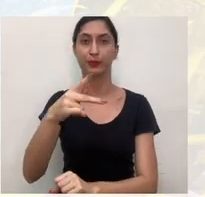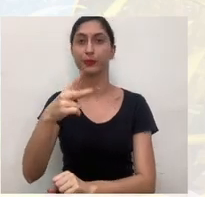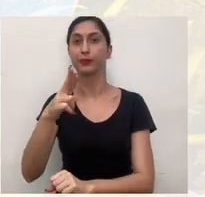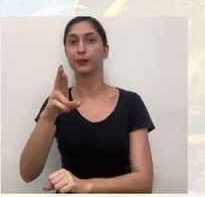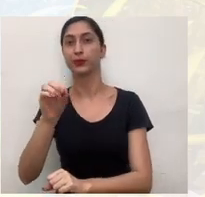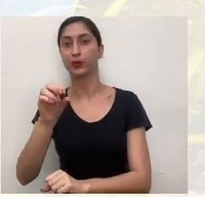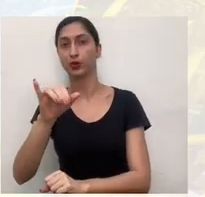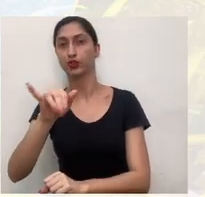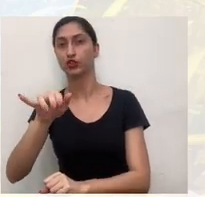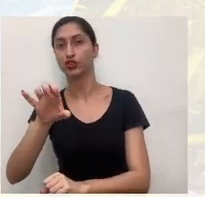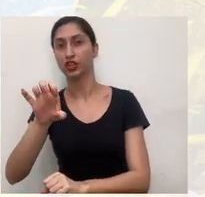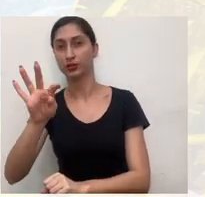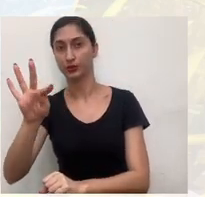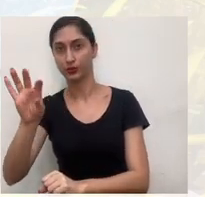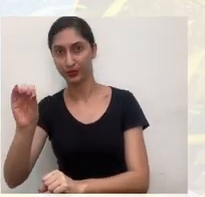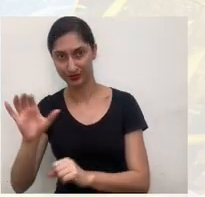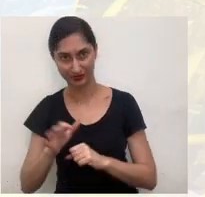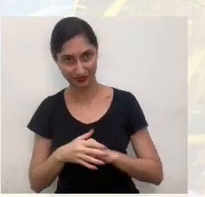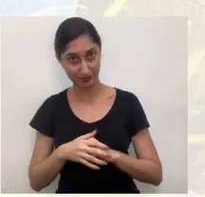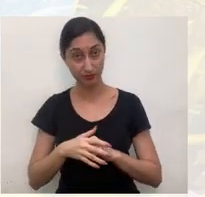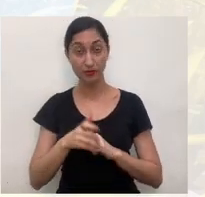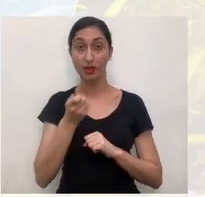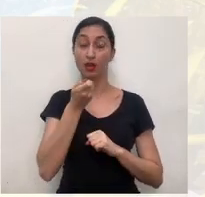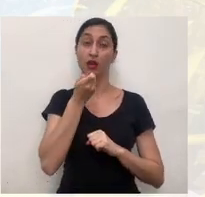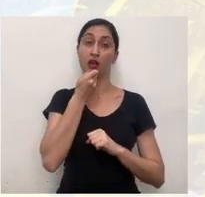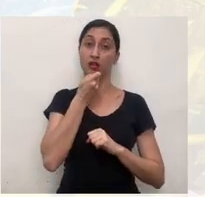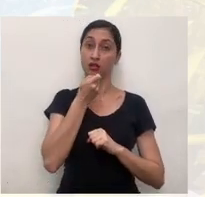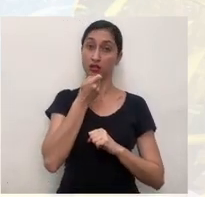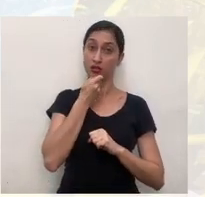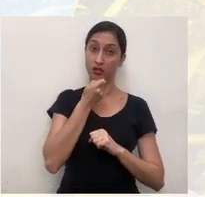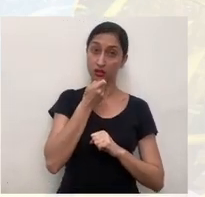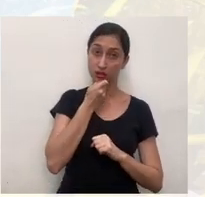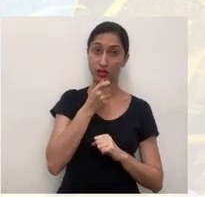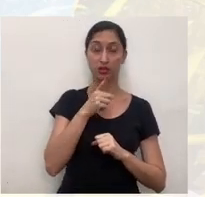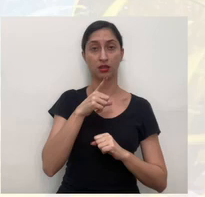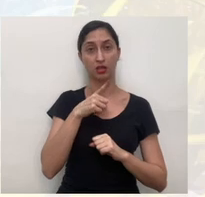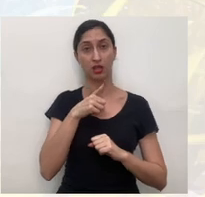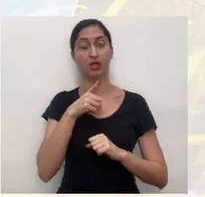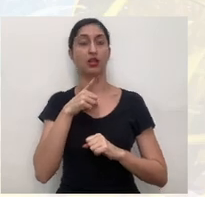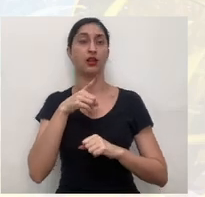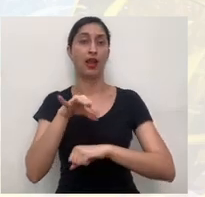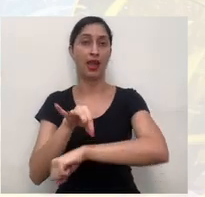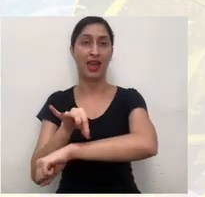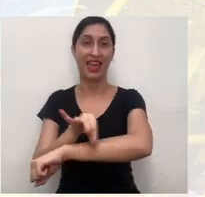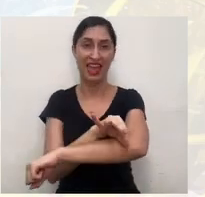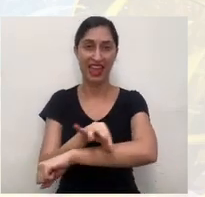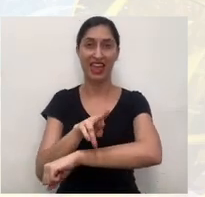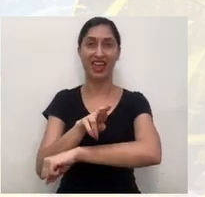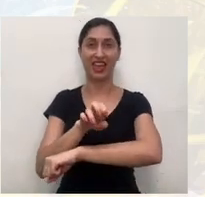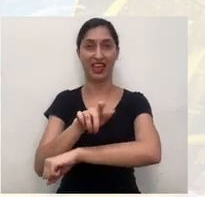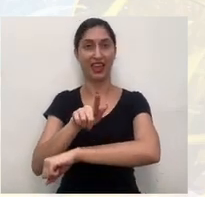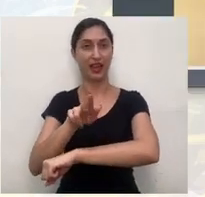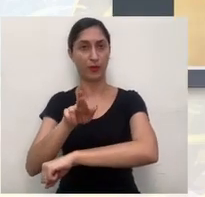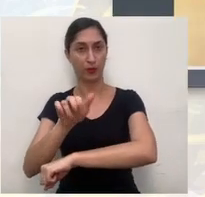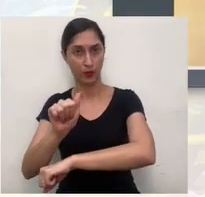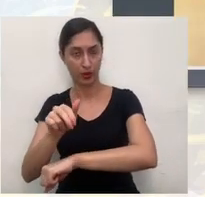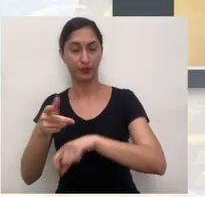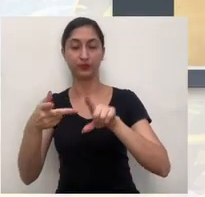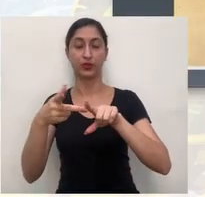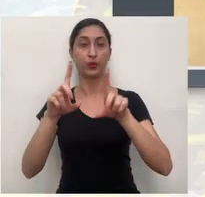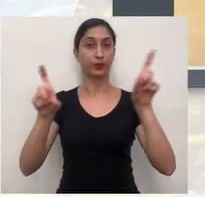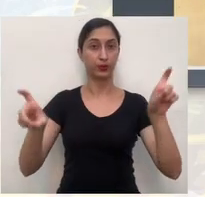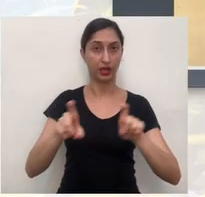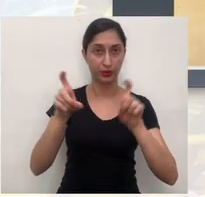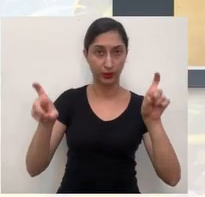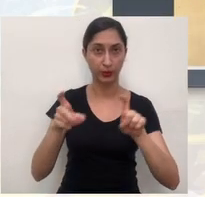ainda geometrizado, ele está feito com alguns instrumentos, com compasso, com régua, hoje em dia com computador, mas